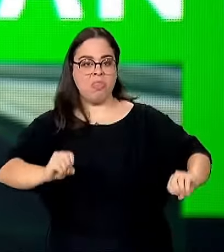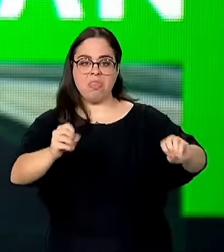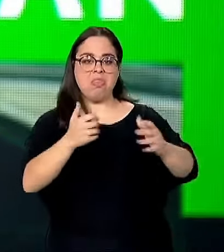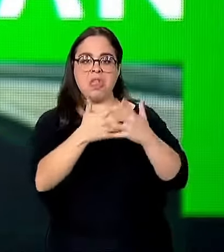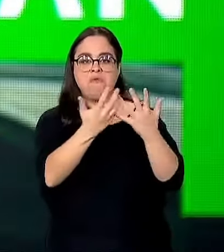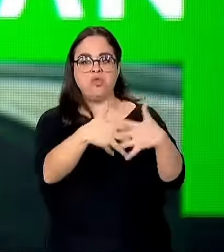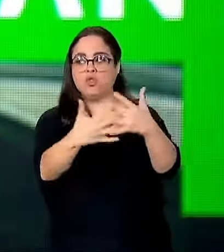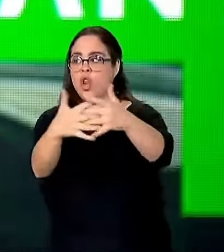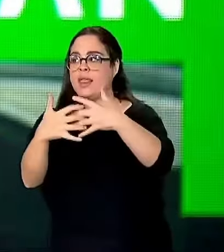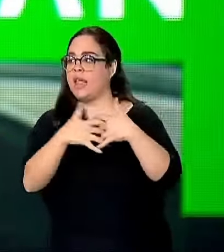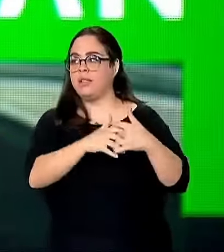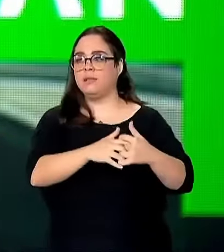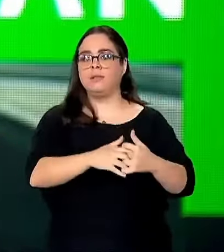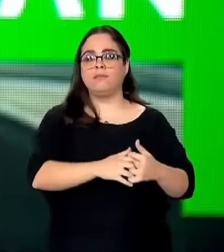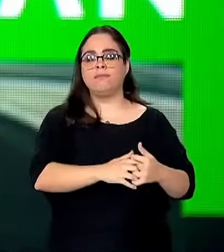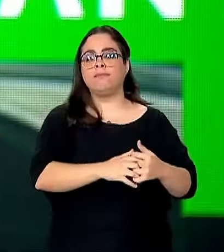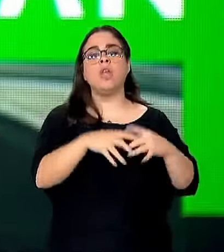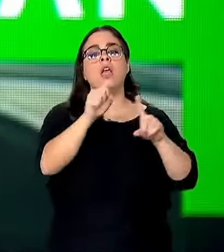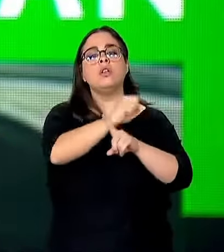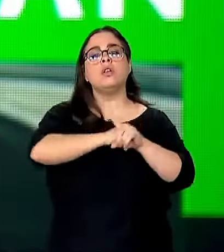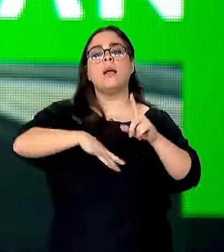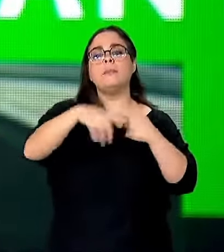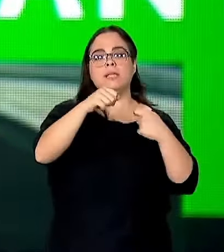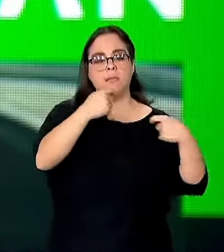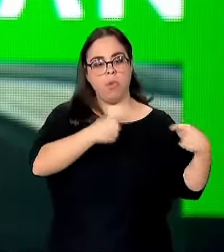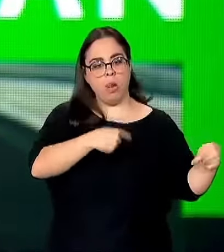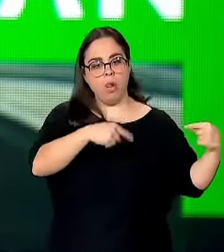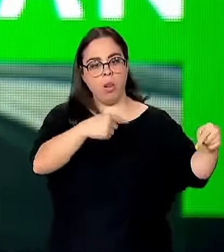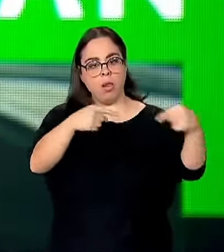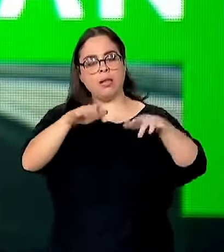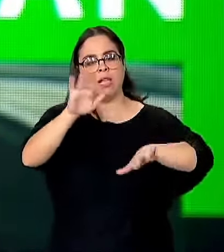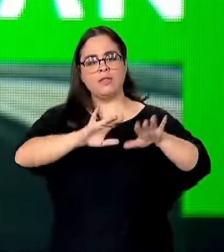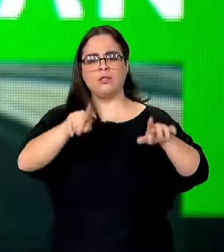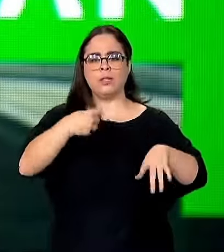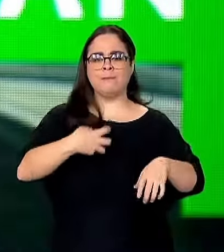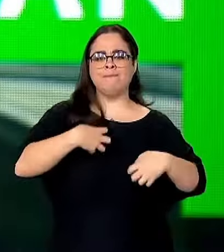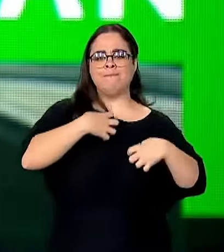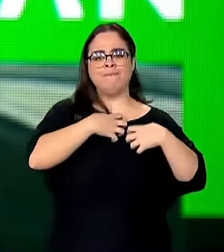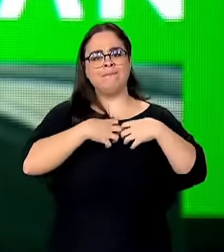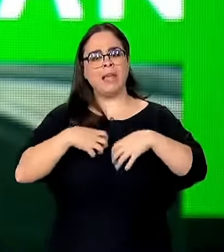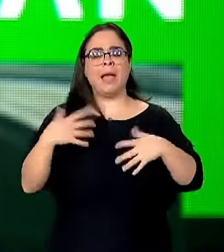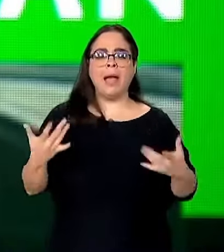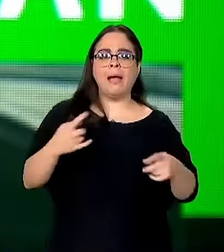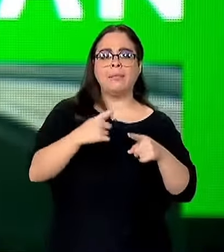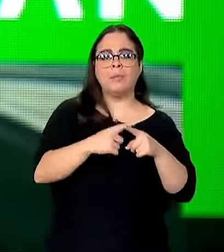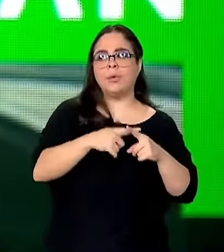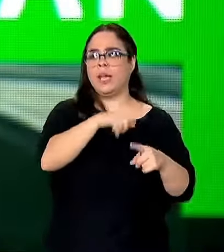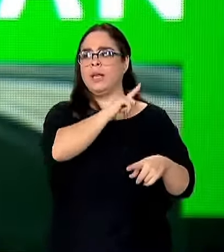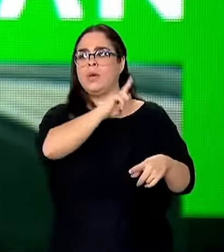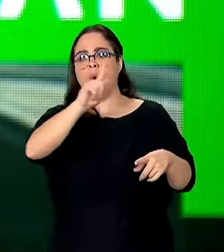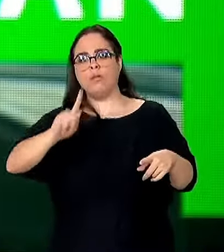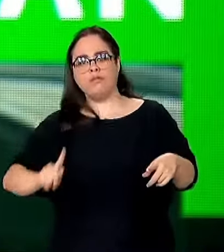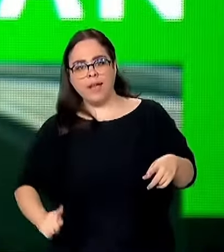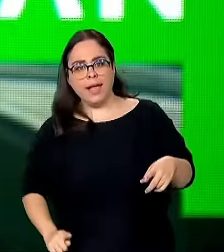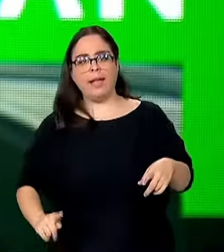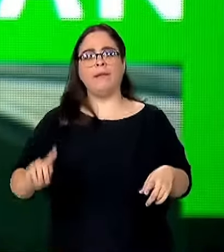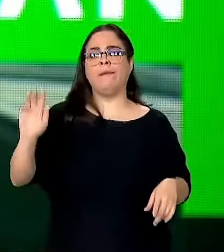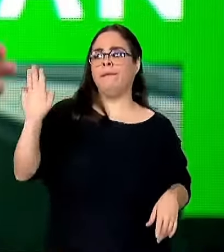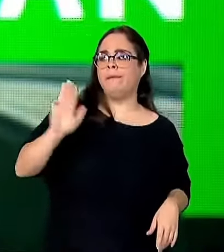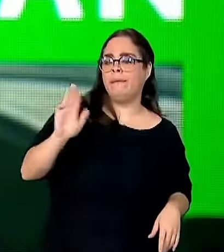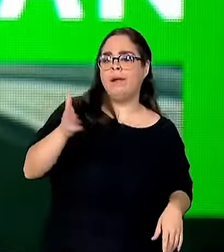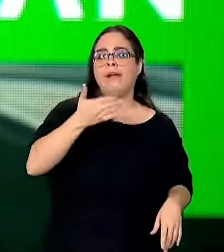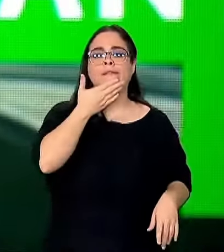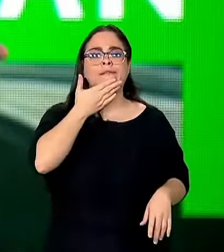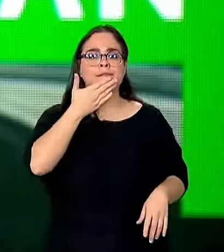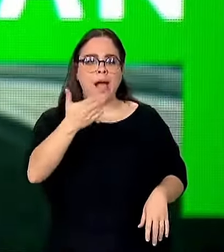sociedade tem que debater. Tem muito de vocês que às vezes fica chateado. Não, porque esse governo do Lula, esse governo, eles são